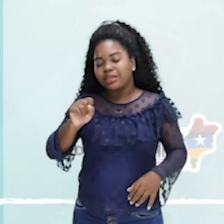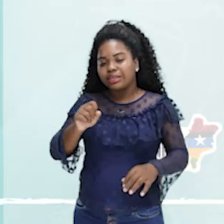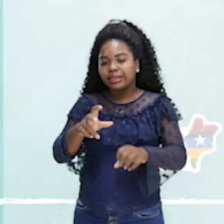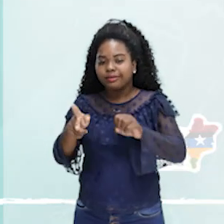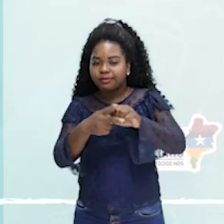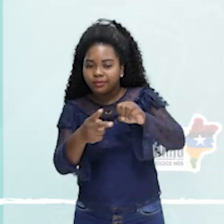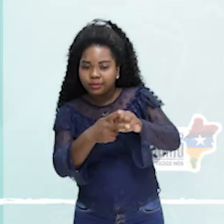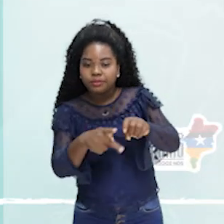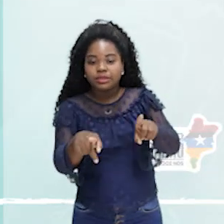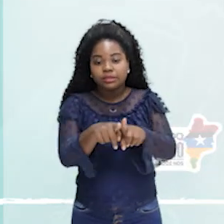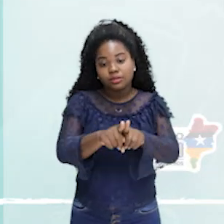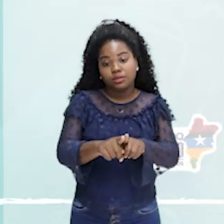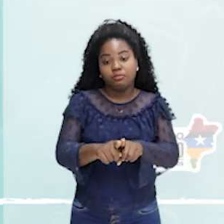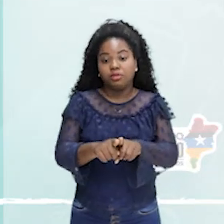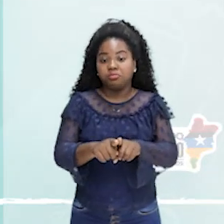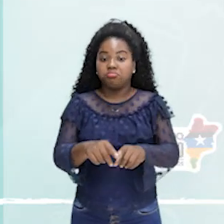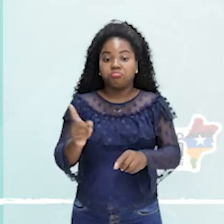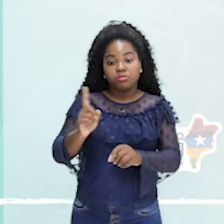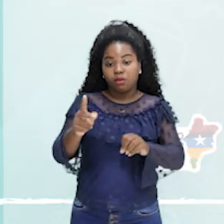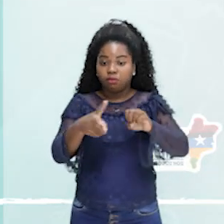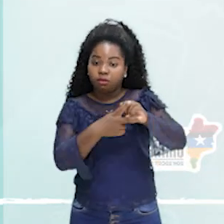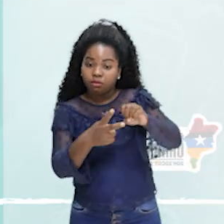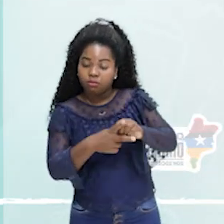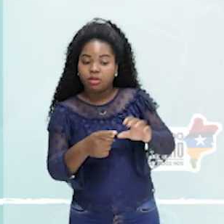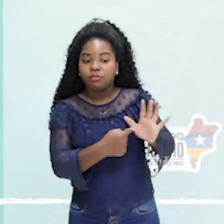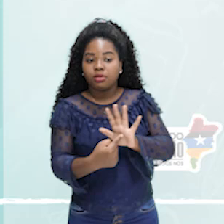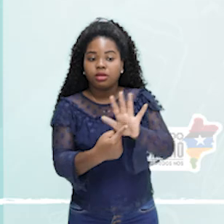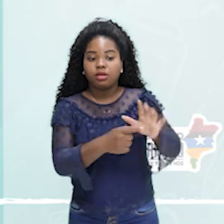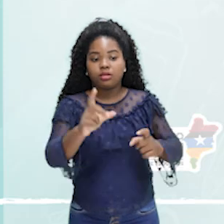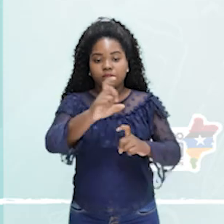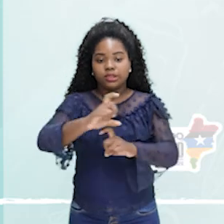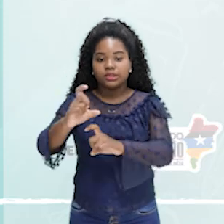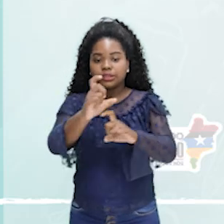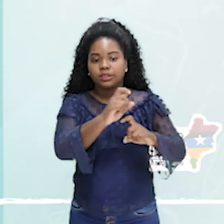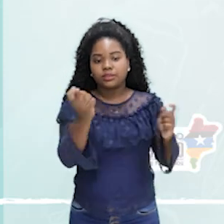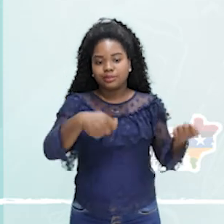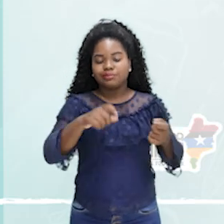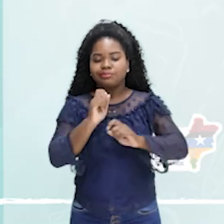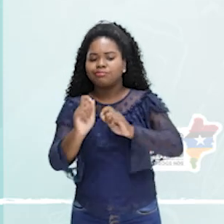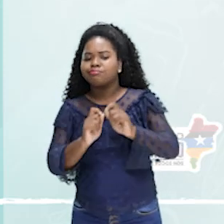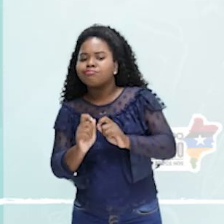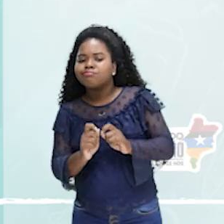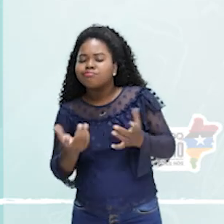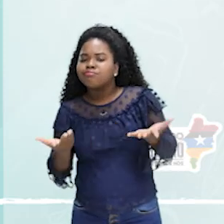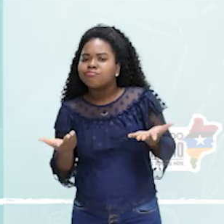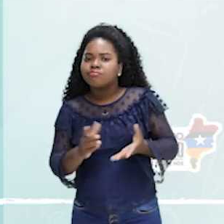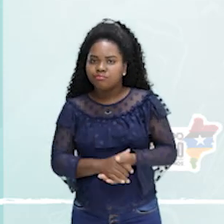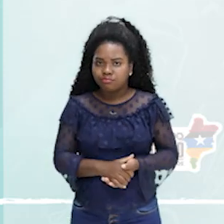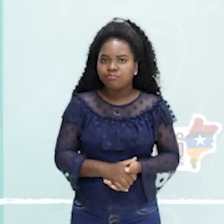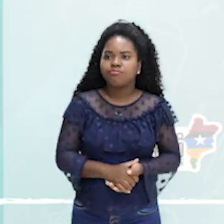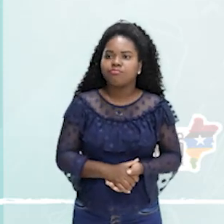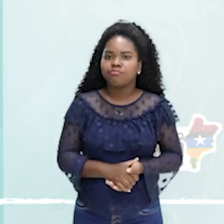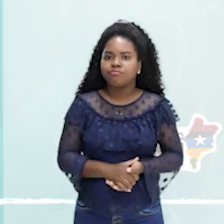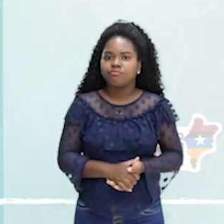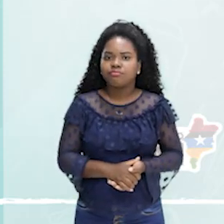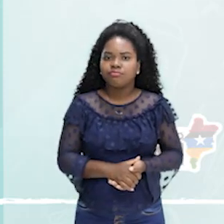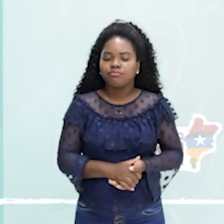e não verbais apresentadas na charge, pode-se depreender, ou seja, você vai inferir, você vai ir